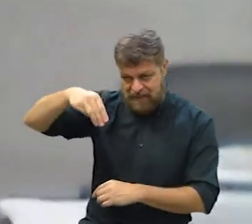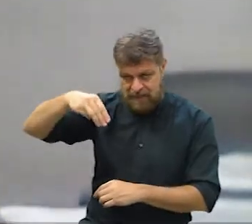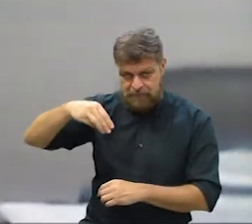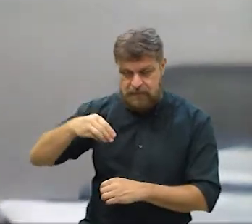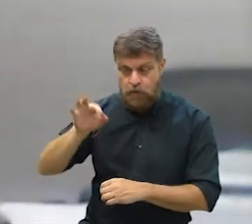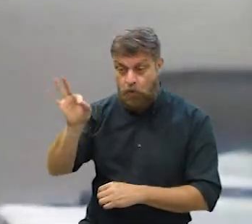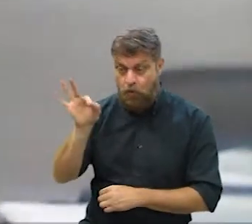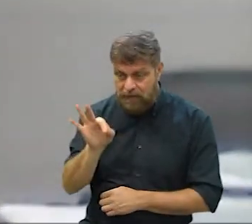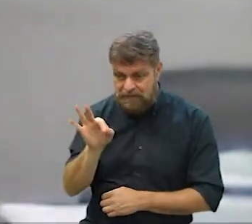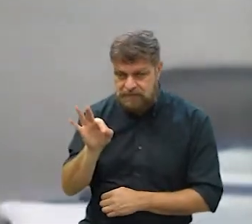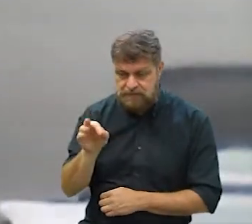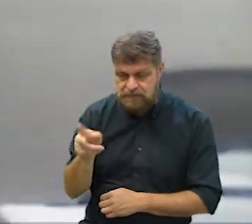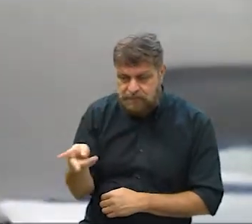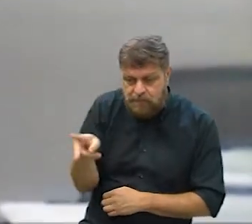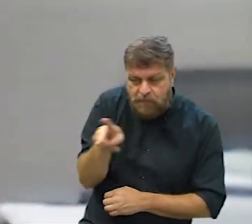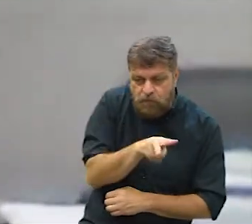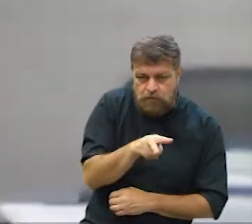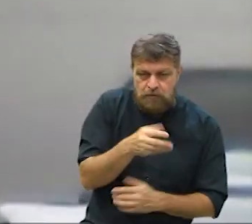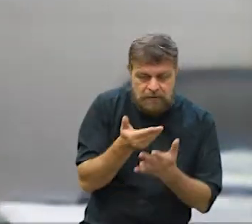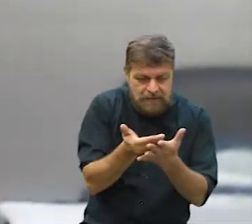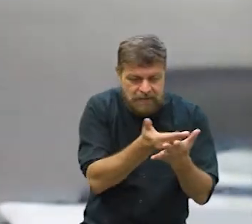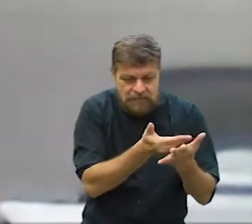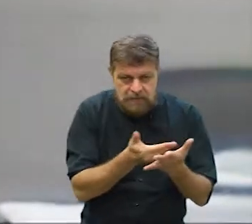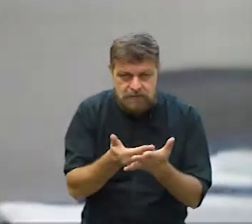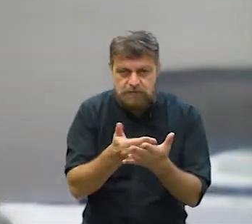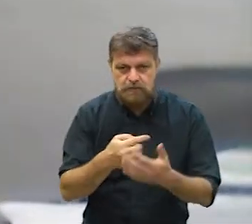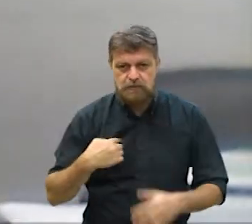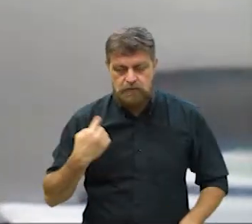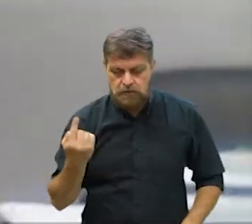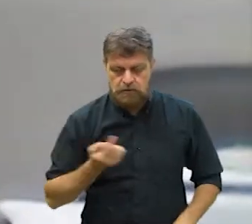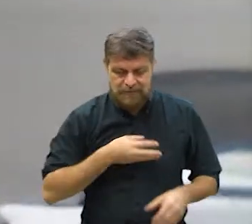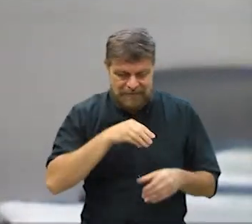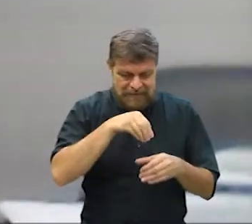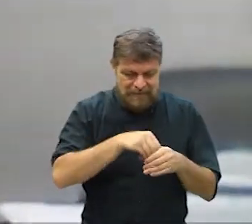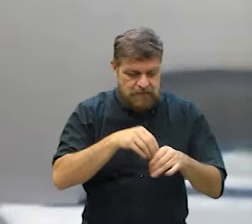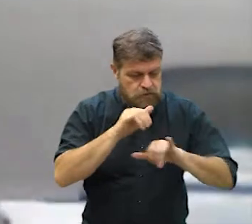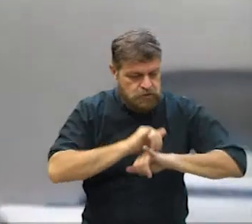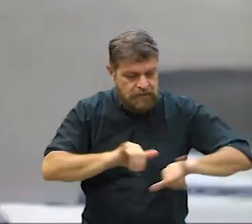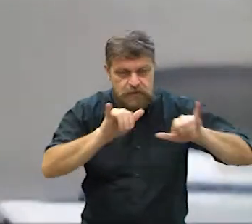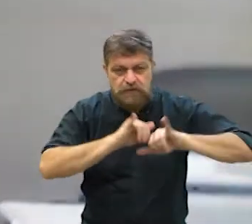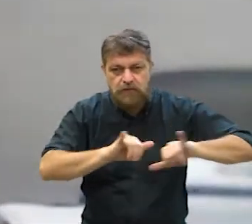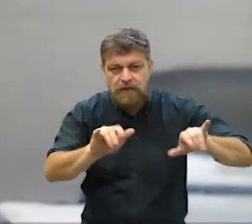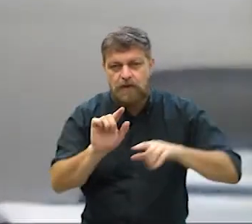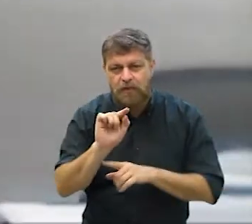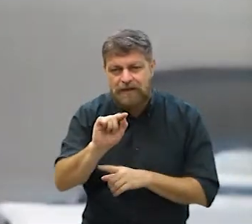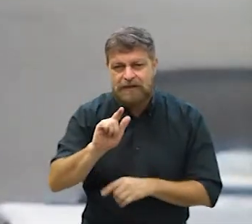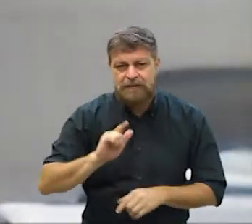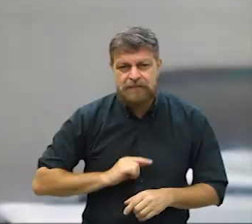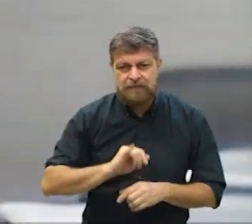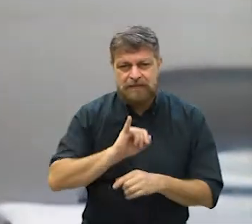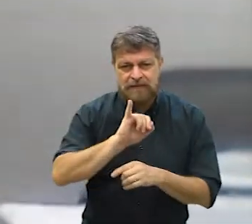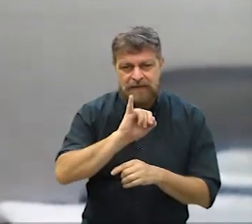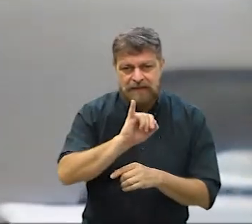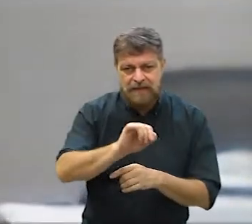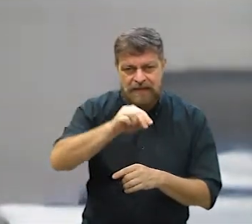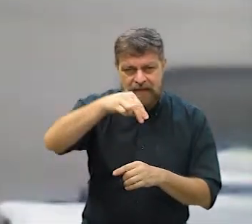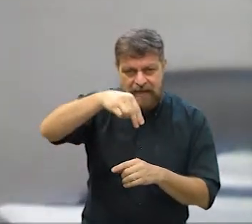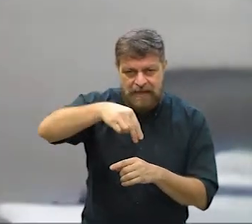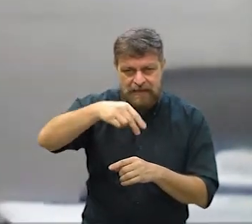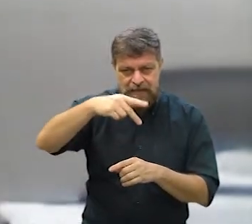IGPM, e agora houve um estudo disso, nosso, interno, já foi divulgado, passou